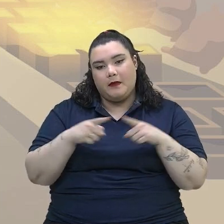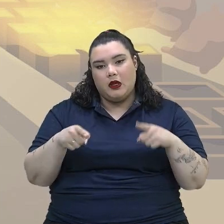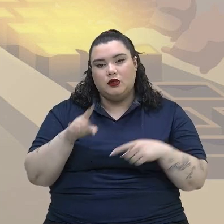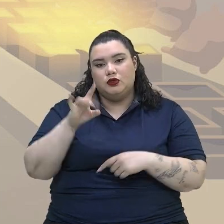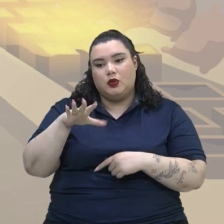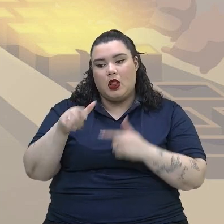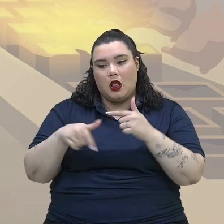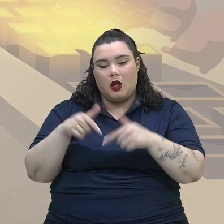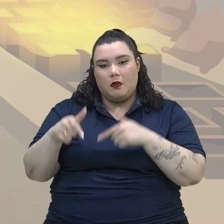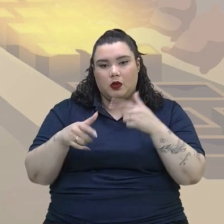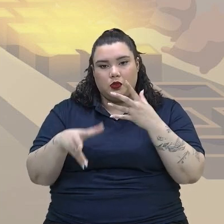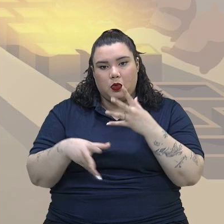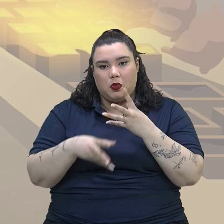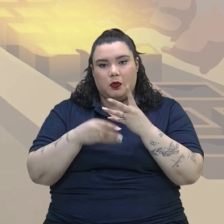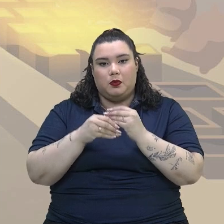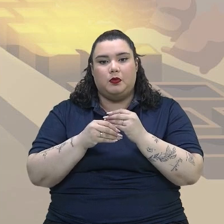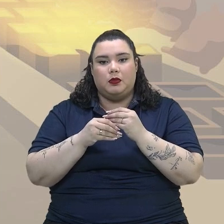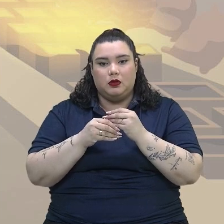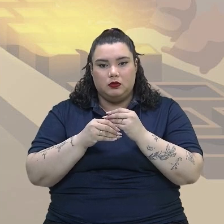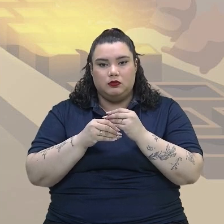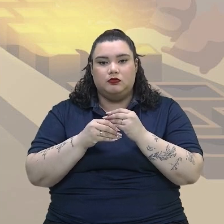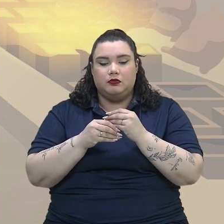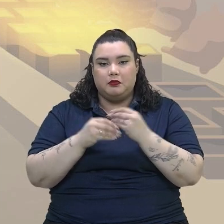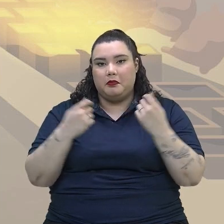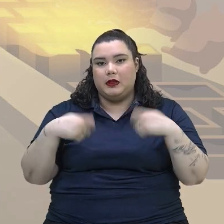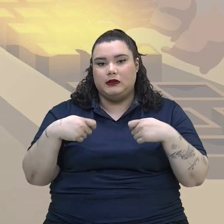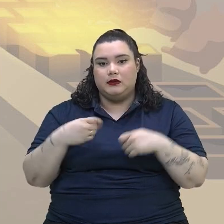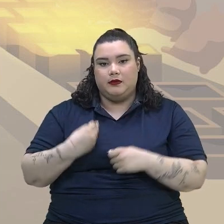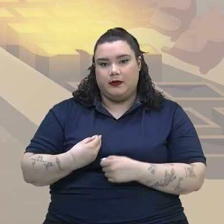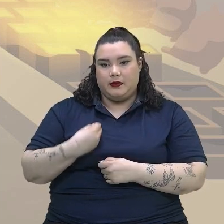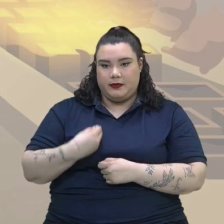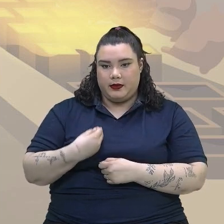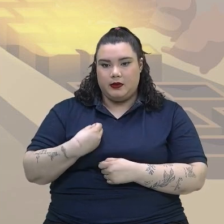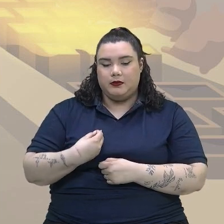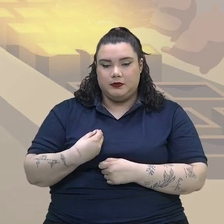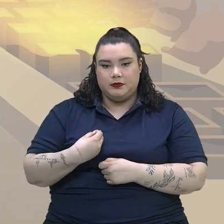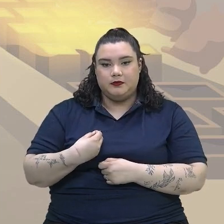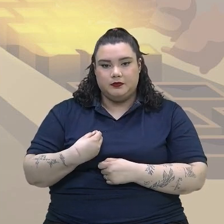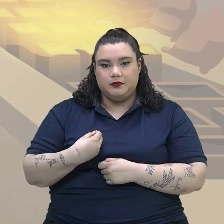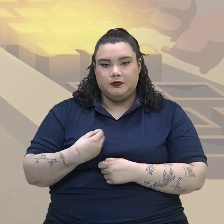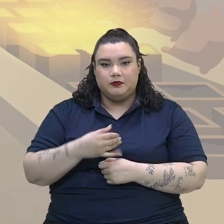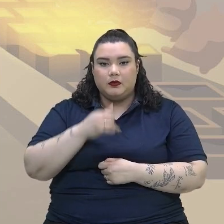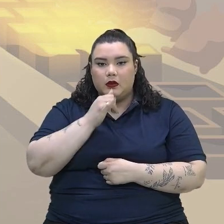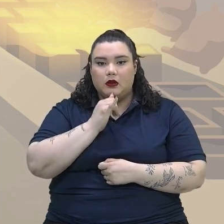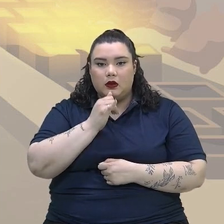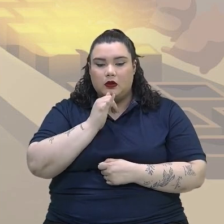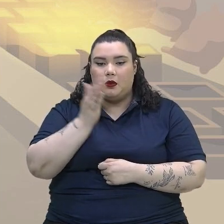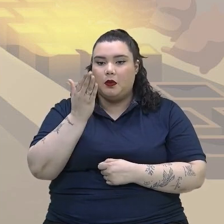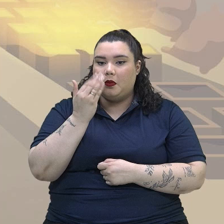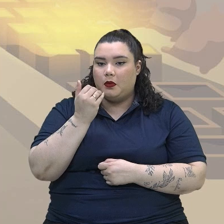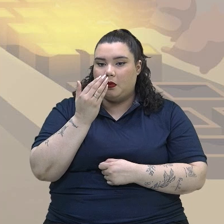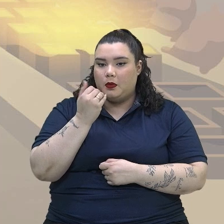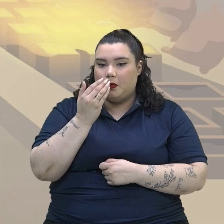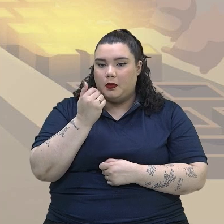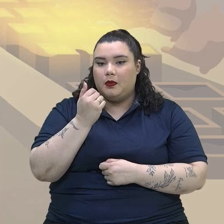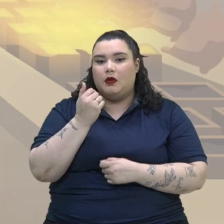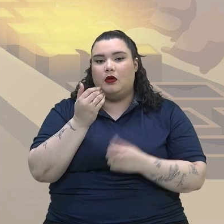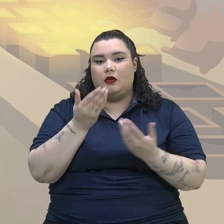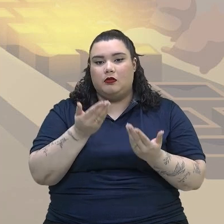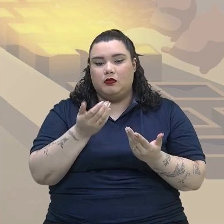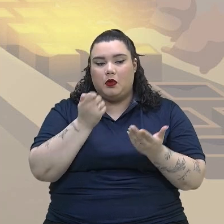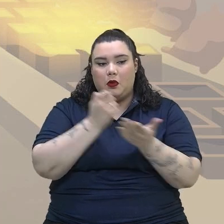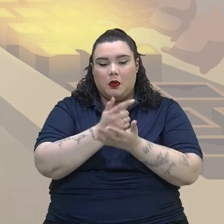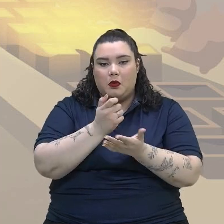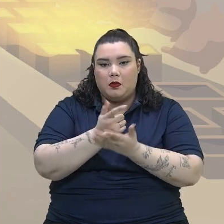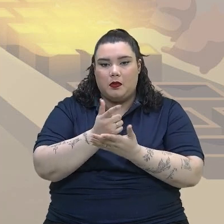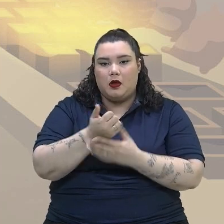uma atividade que supre as necessidades vitais do trabalhador, como, por exemplo, comer, beber,